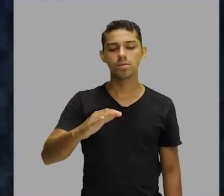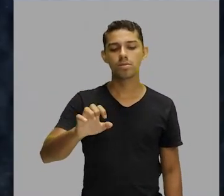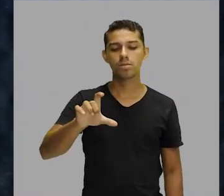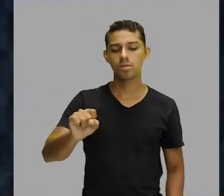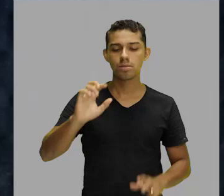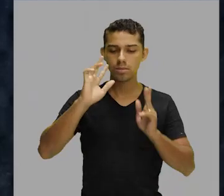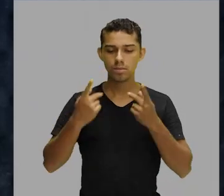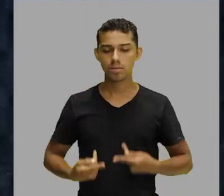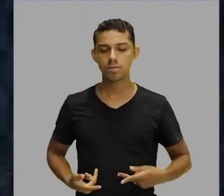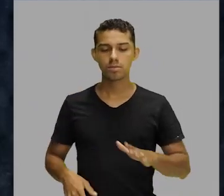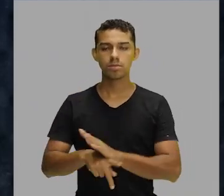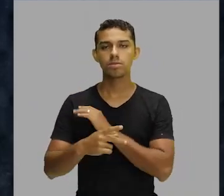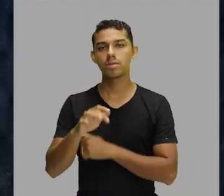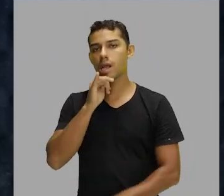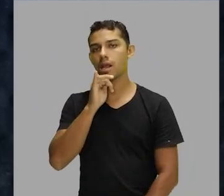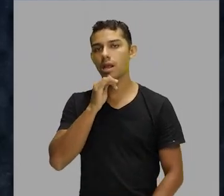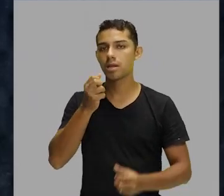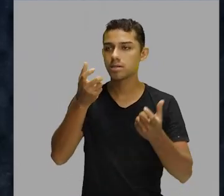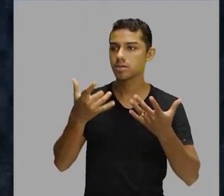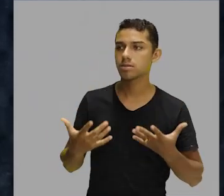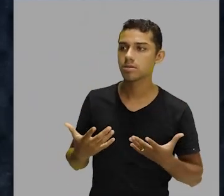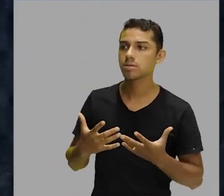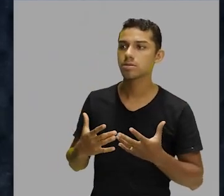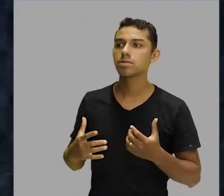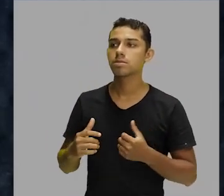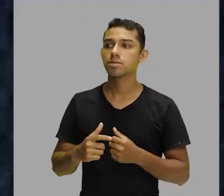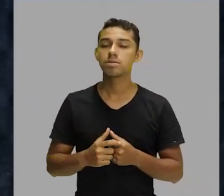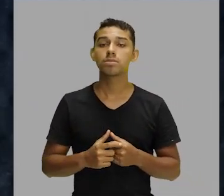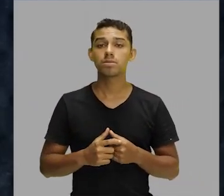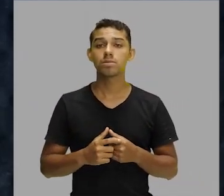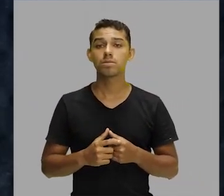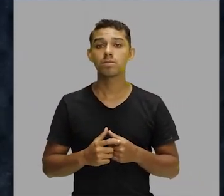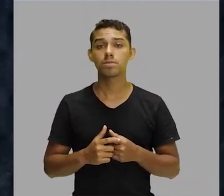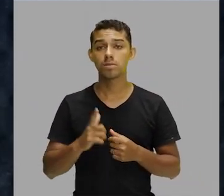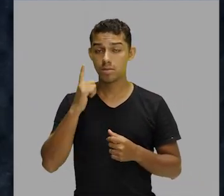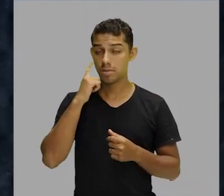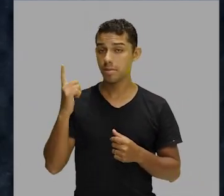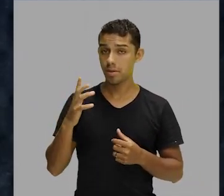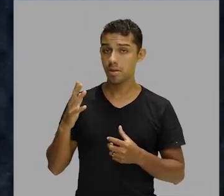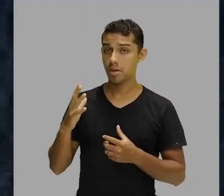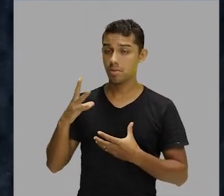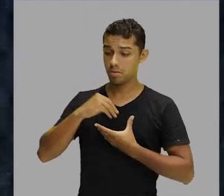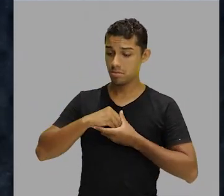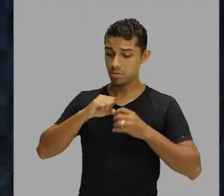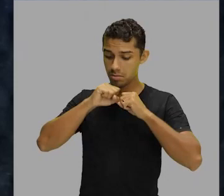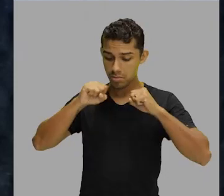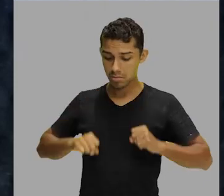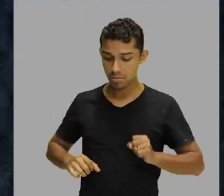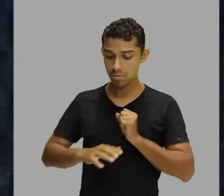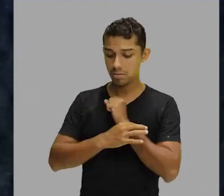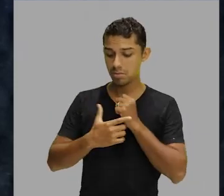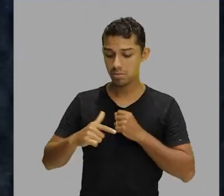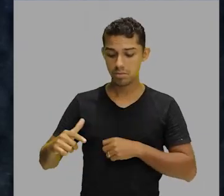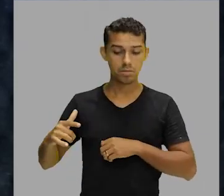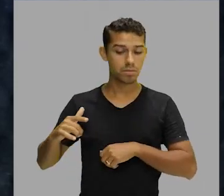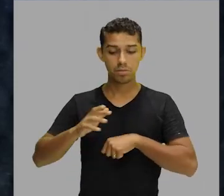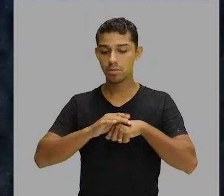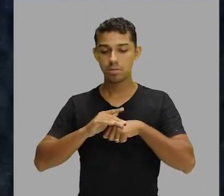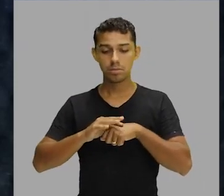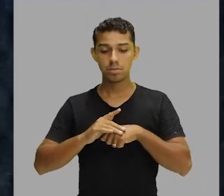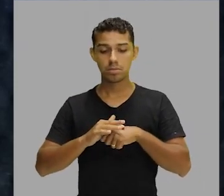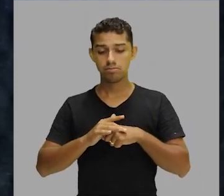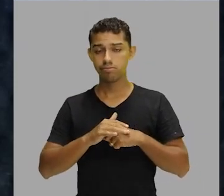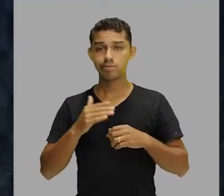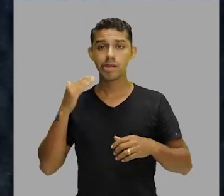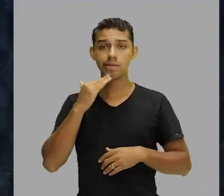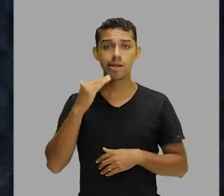imunodeficiência humana, ou seja, é o vírus que promove uma deficiência no sistema imunológico